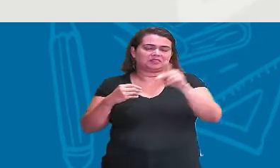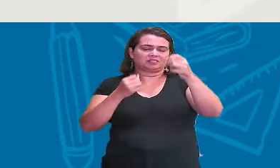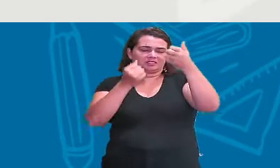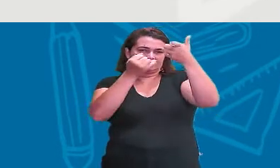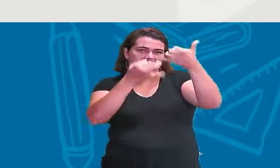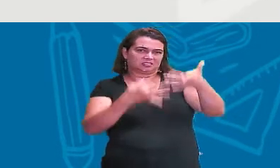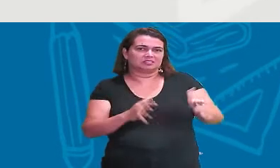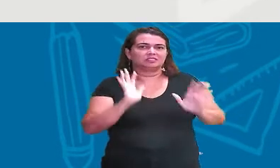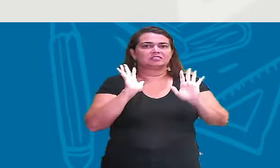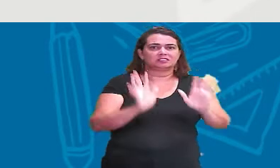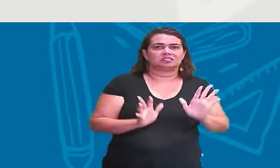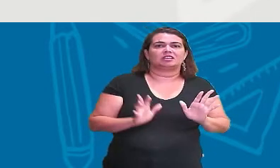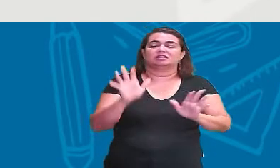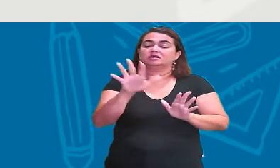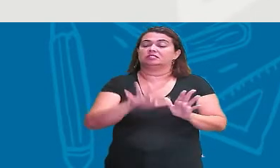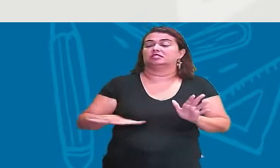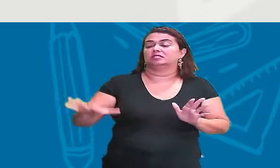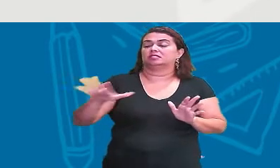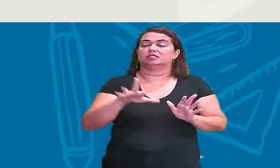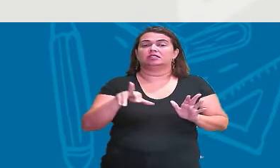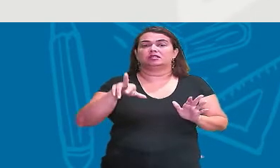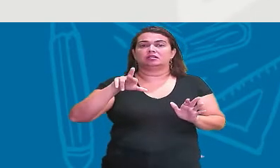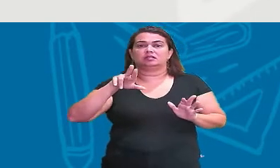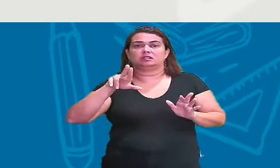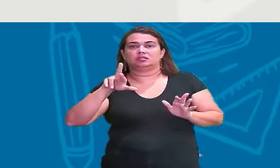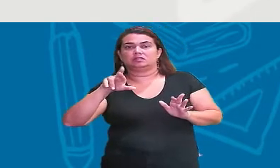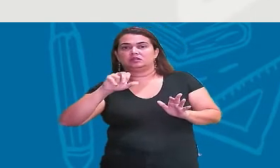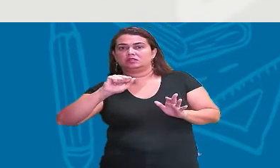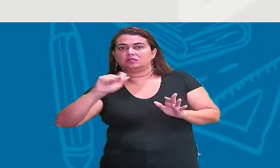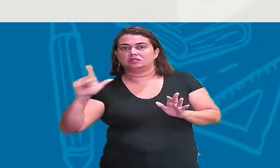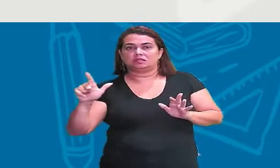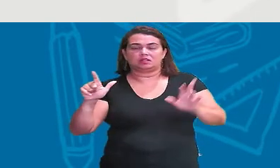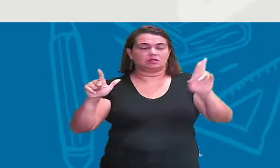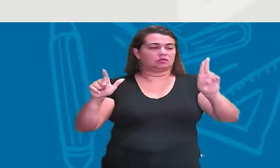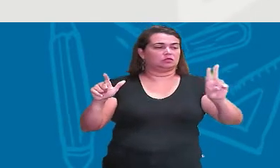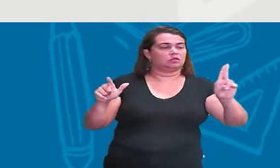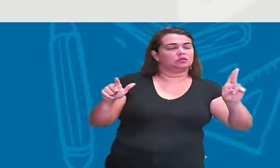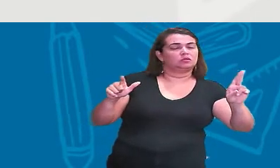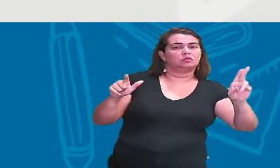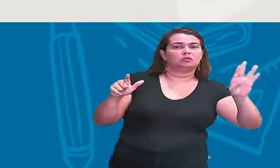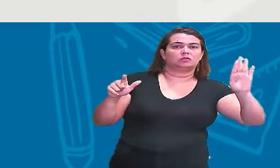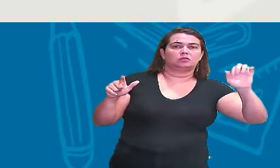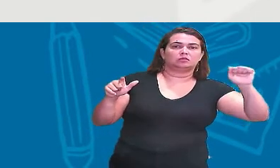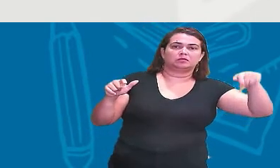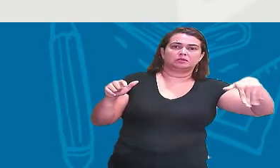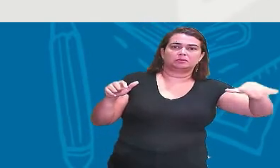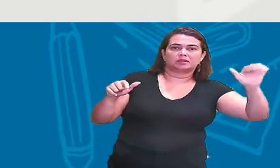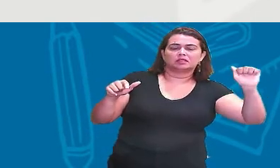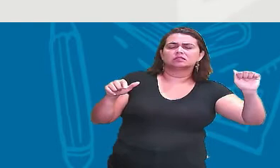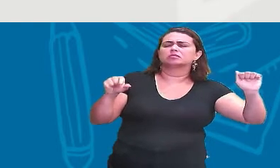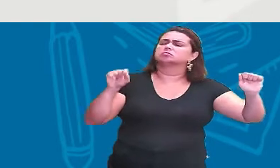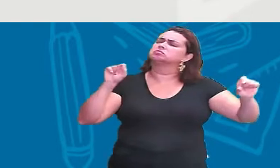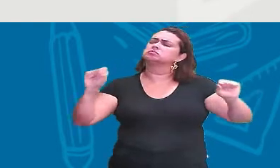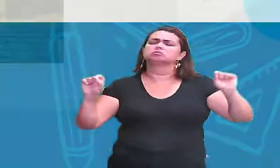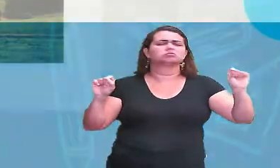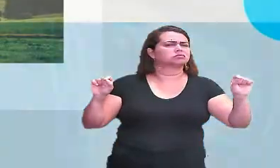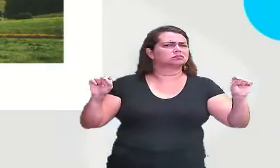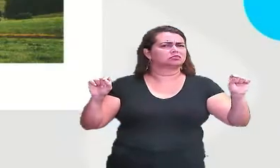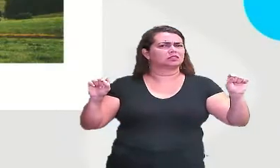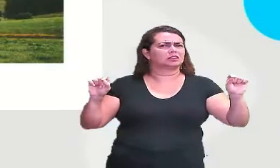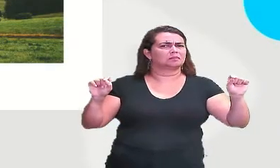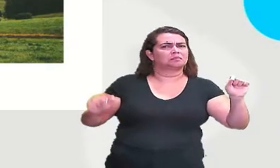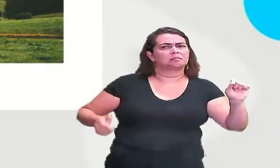zona rural e o que é a zona urbana. Pronto. E aí, pergunto a vocês, o que será que